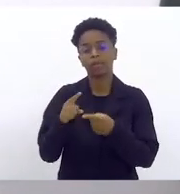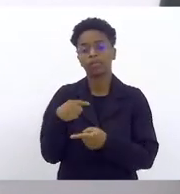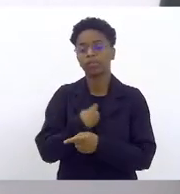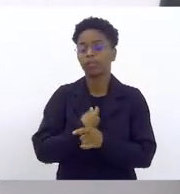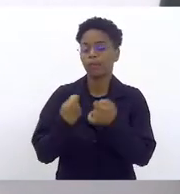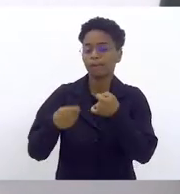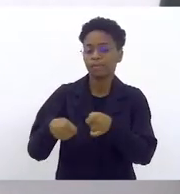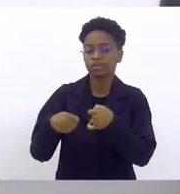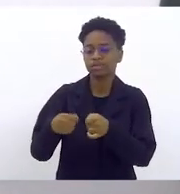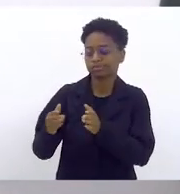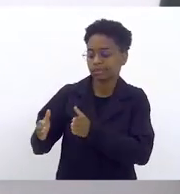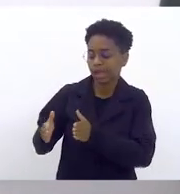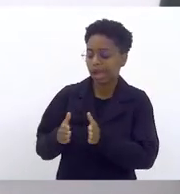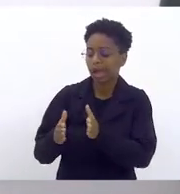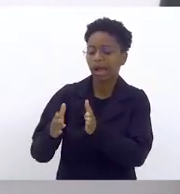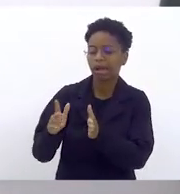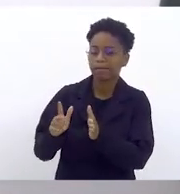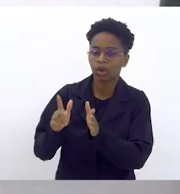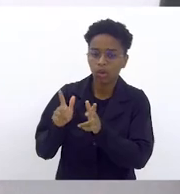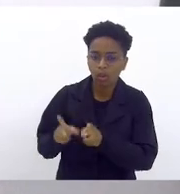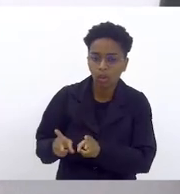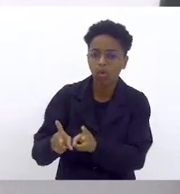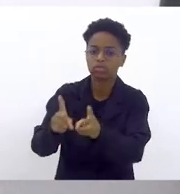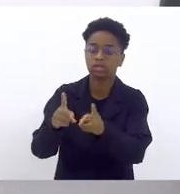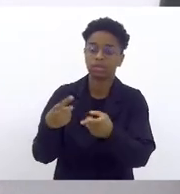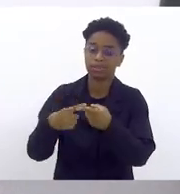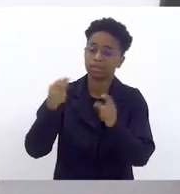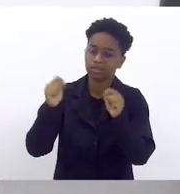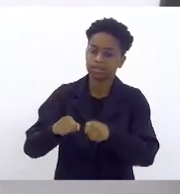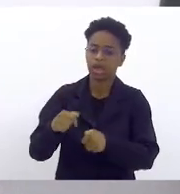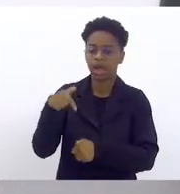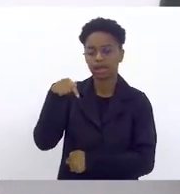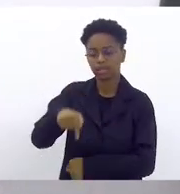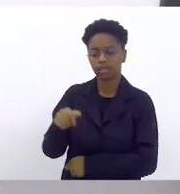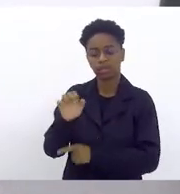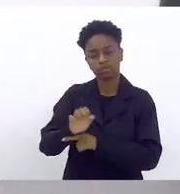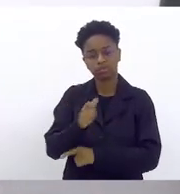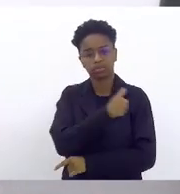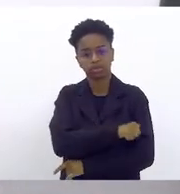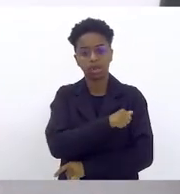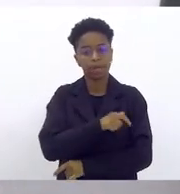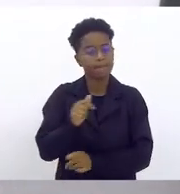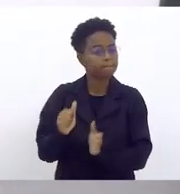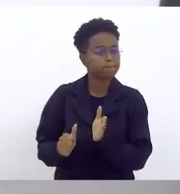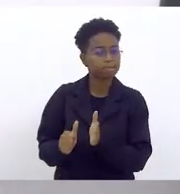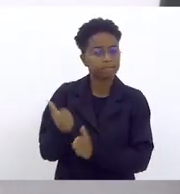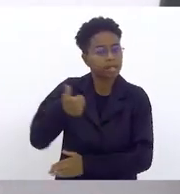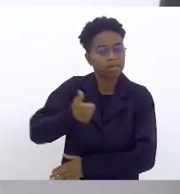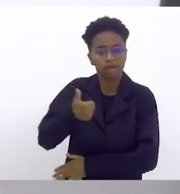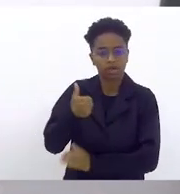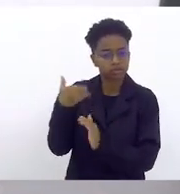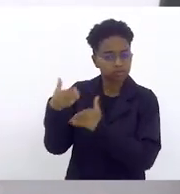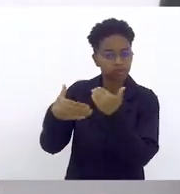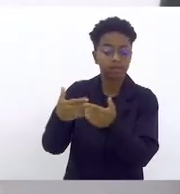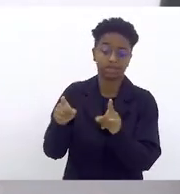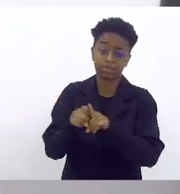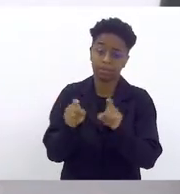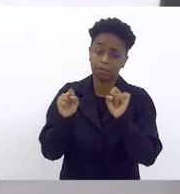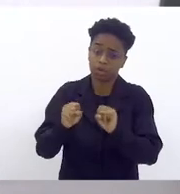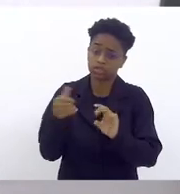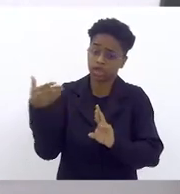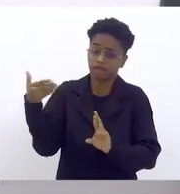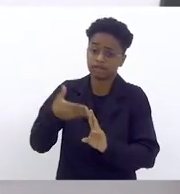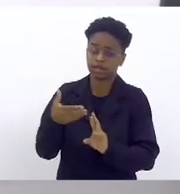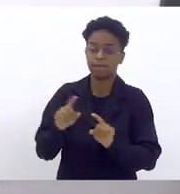possamos caminhar para que o Rio de Janeiro seja o primeiro a começar a desenvolver pode ser um grande centro e para isso a gente precisa